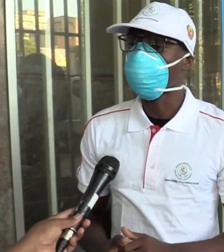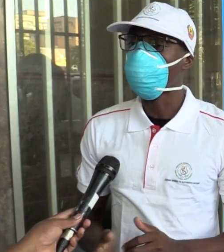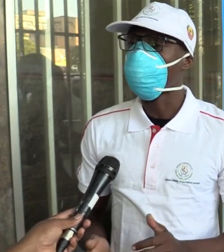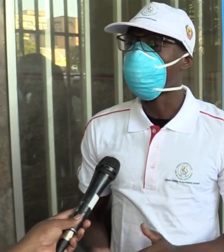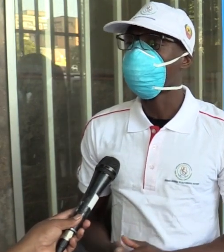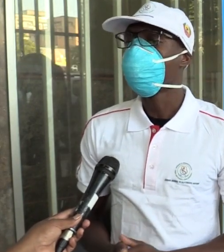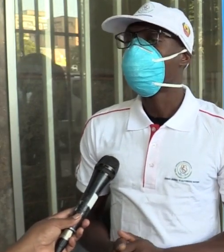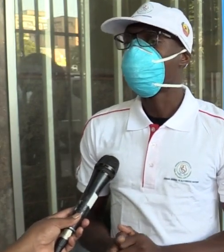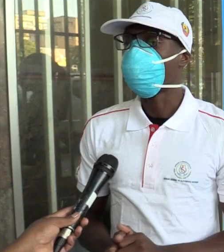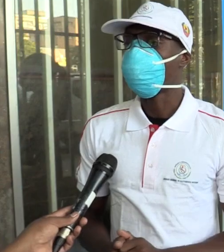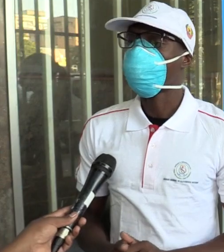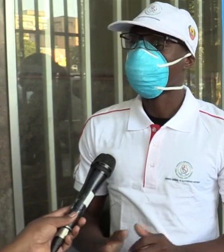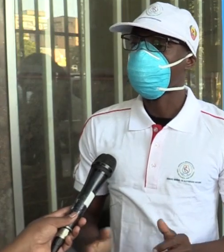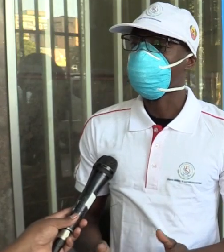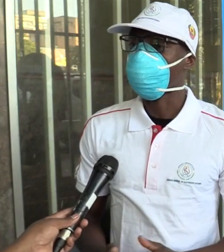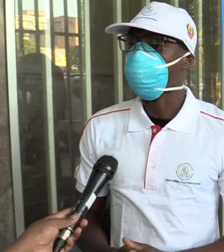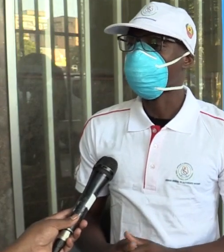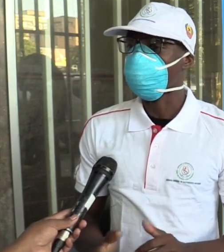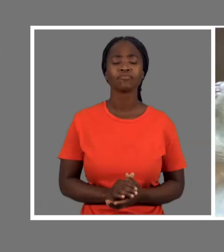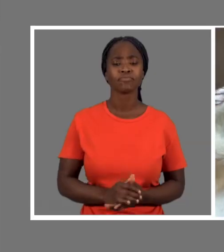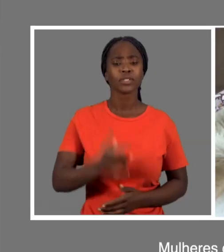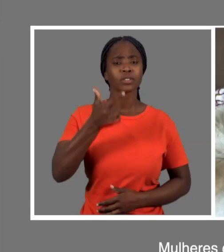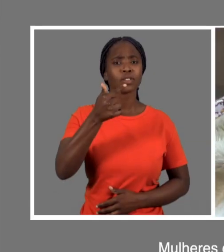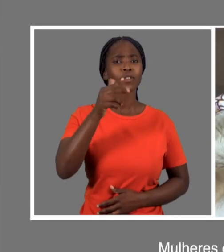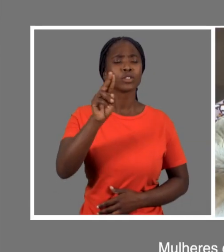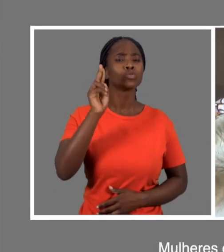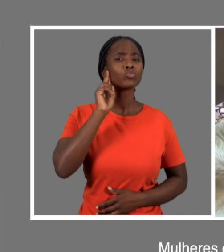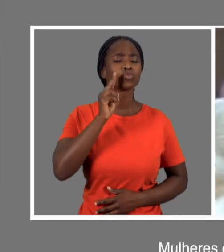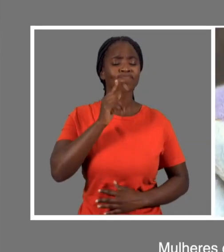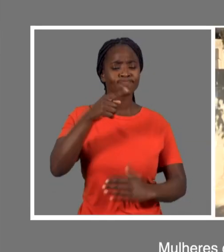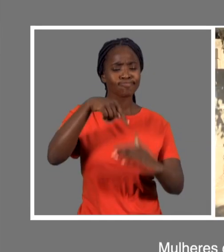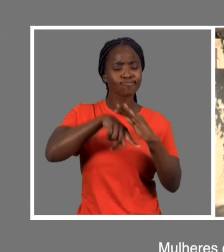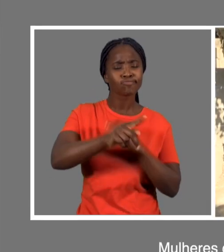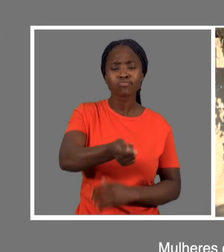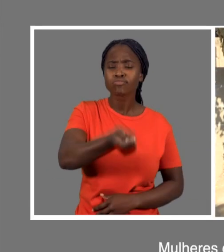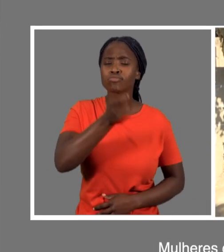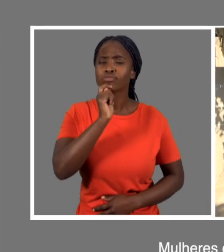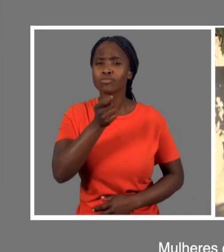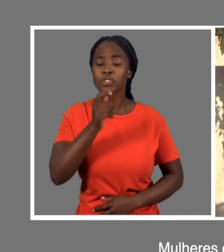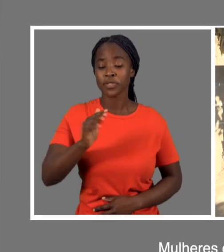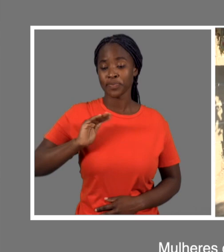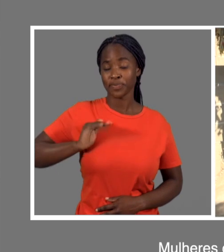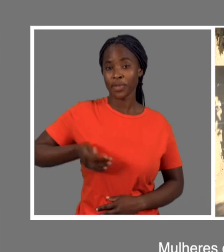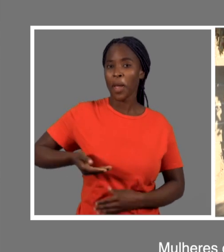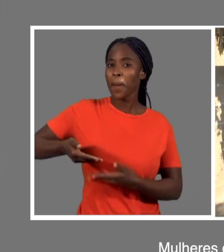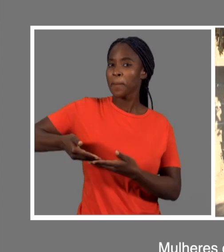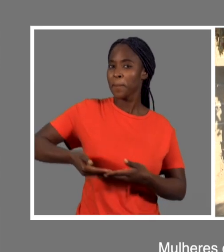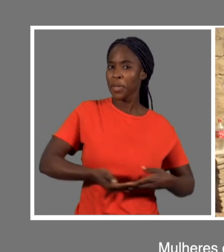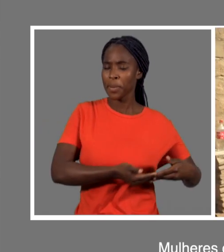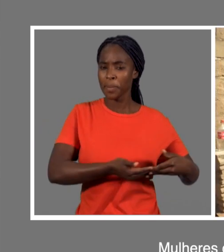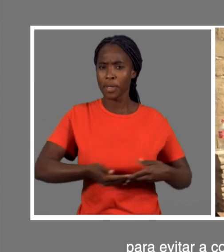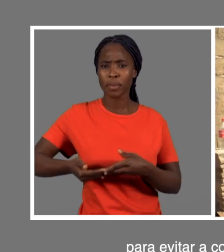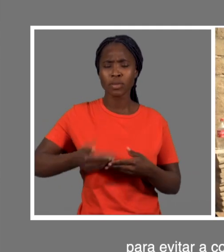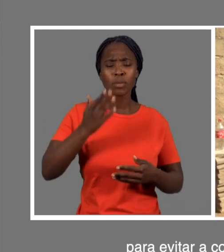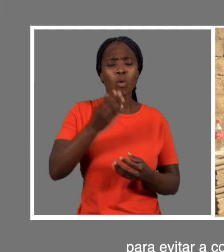daquilo que a mãe tiver na sua casa Mulheres com bebês entrevistadas pela TV surdo estão atentas aos